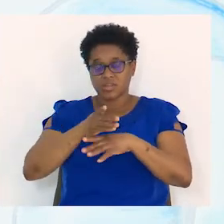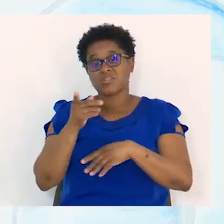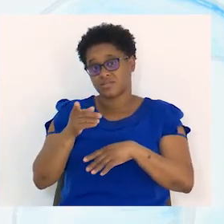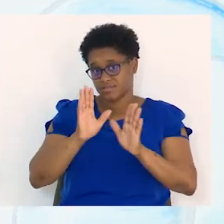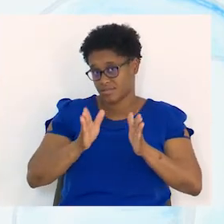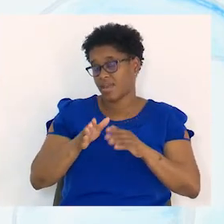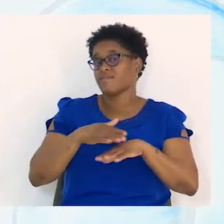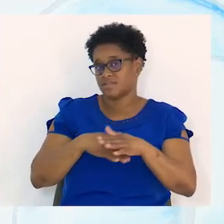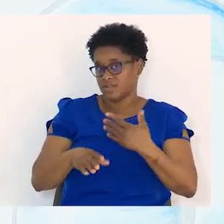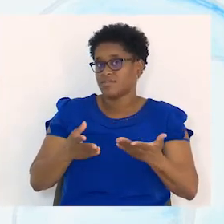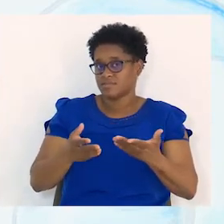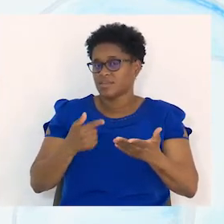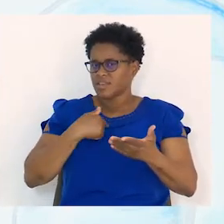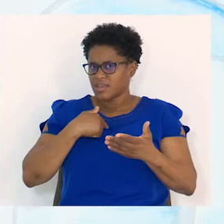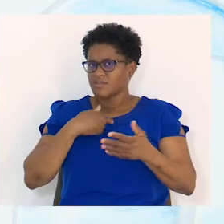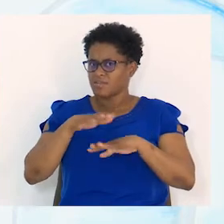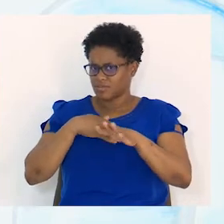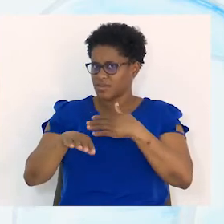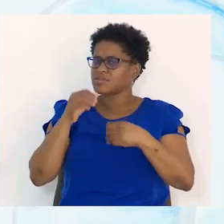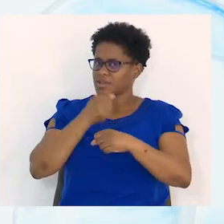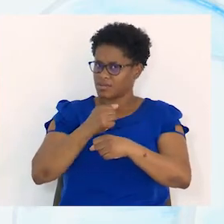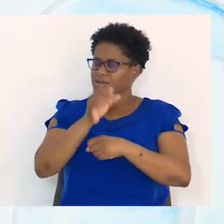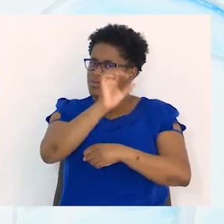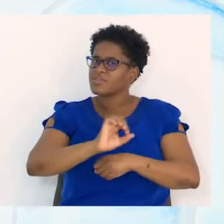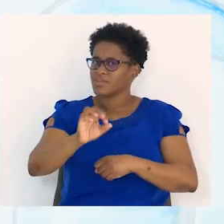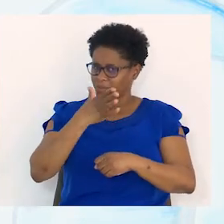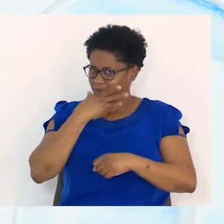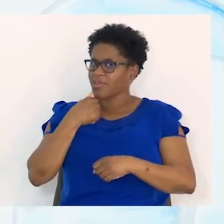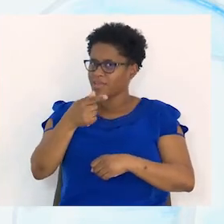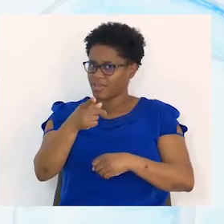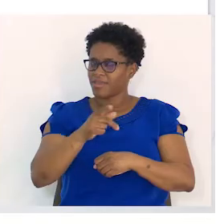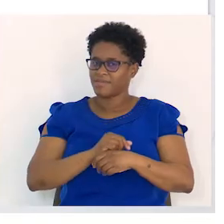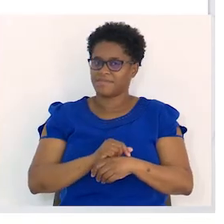fez. Adiantei até o resultado, hein? Bonito.